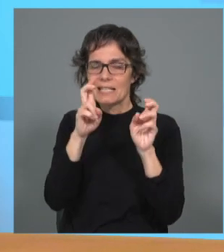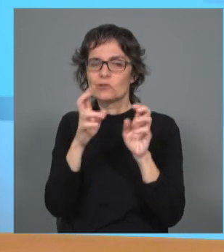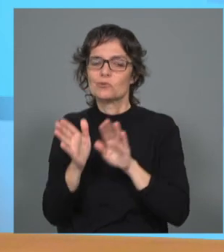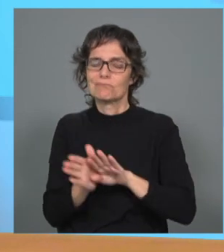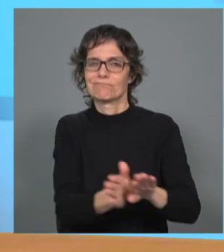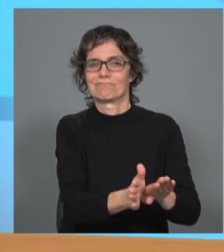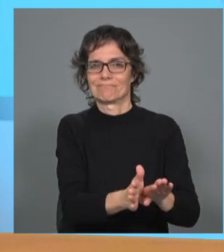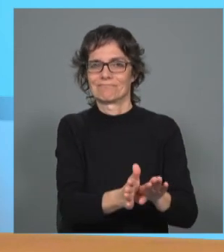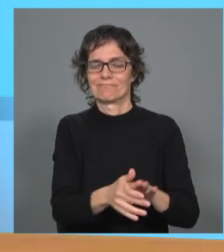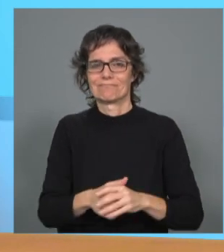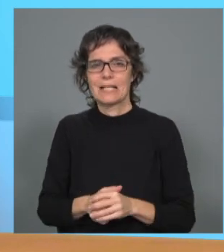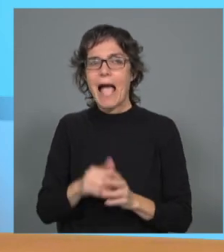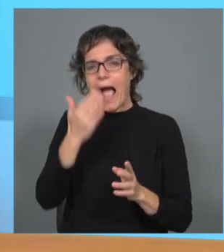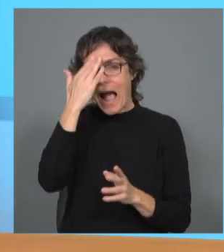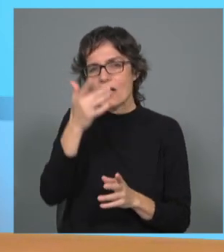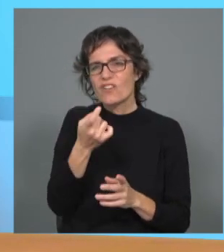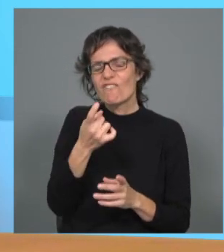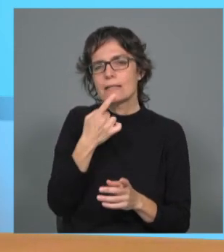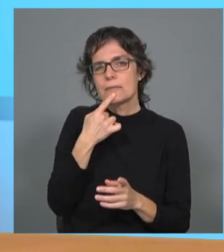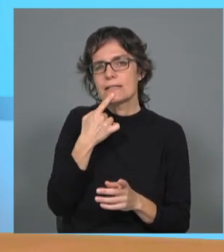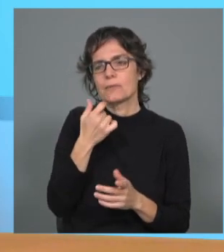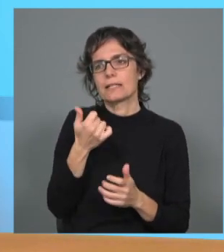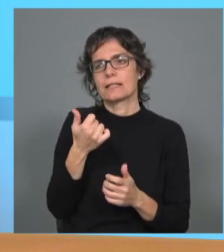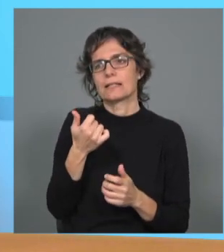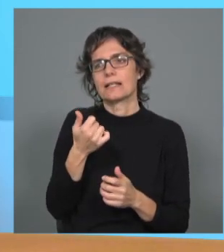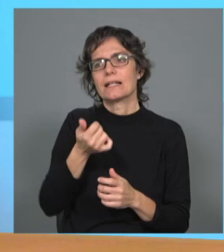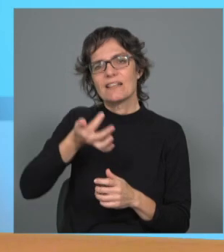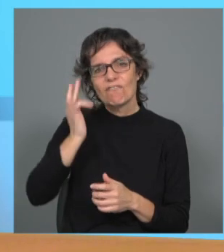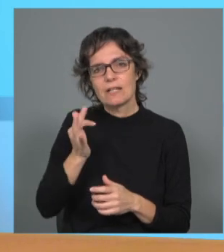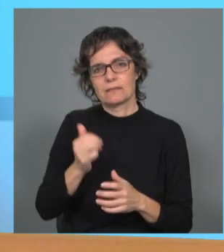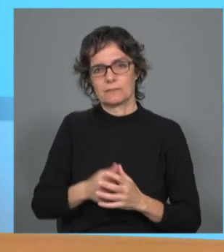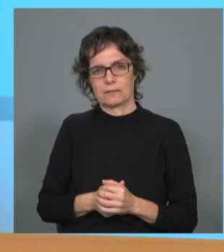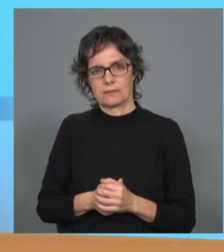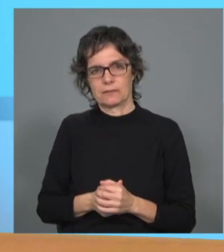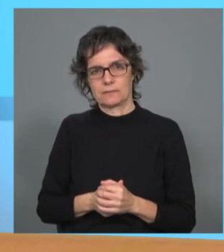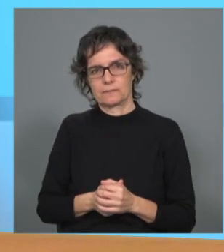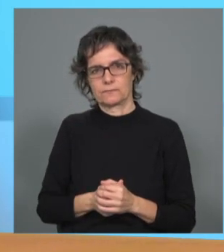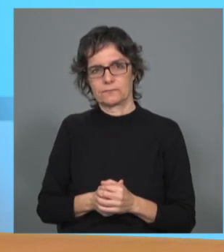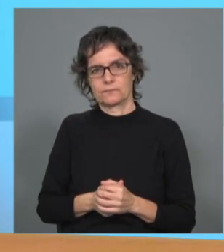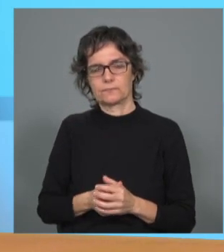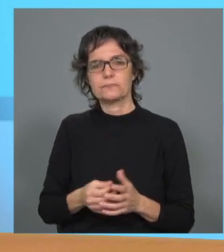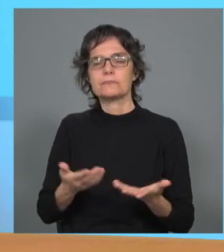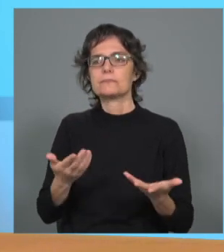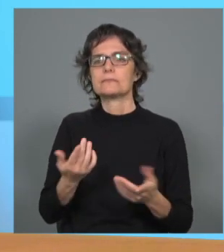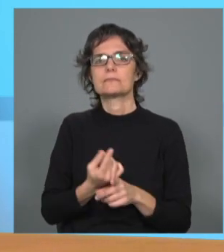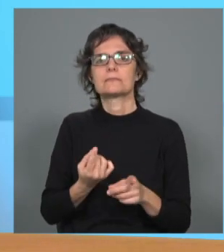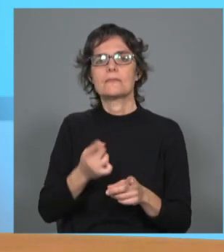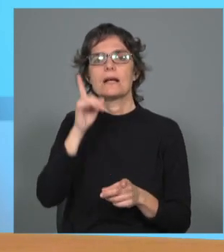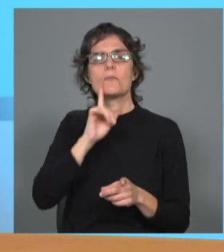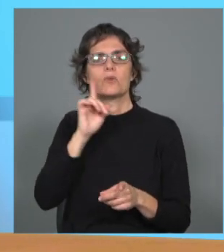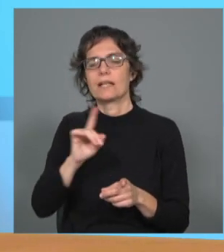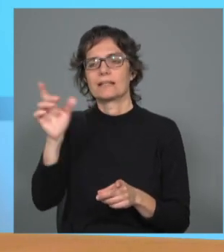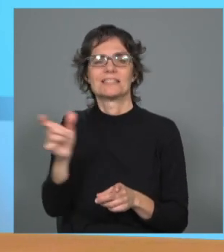percebeu esse ponto. Não é só porque sim, não é só porque ficam lá bem as mulheres. É porque, de